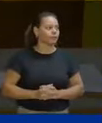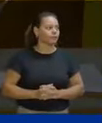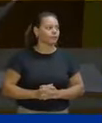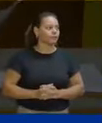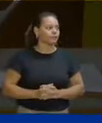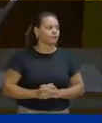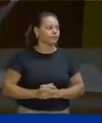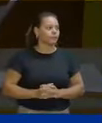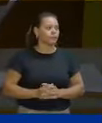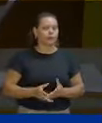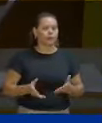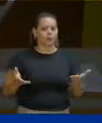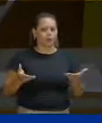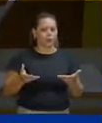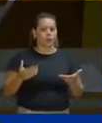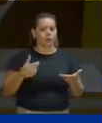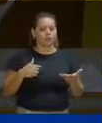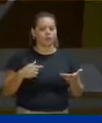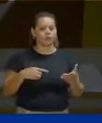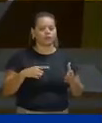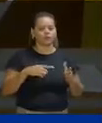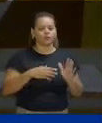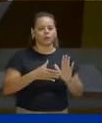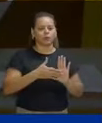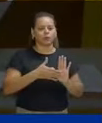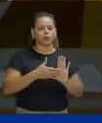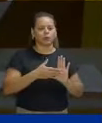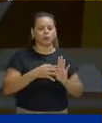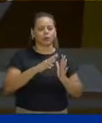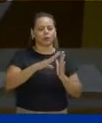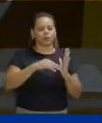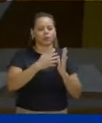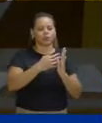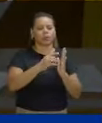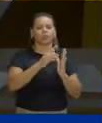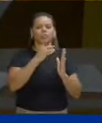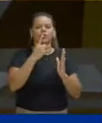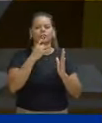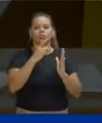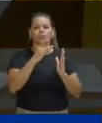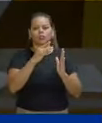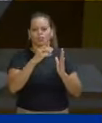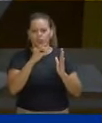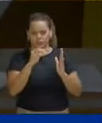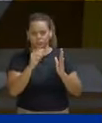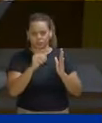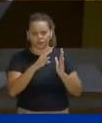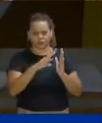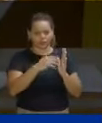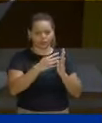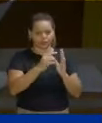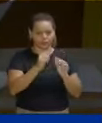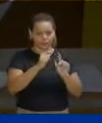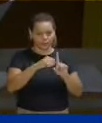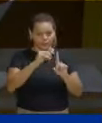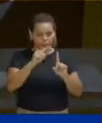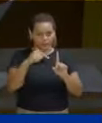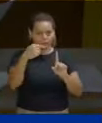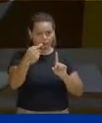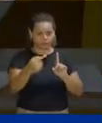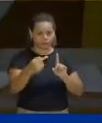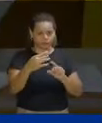eu estou propondo aí um calendário. Os colegas sabem que a partir do mês que vem já